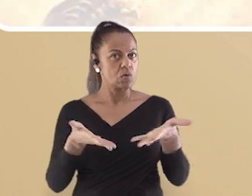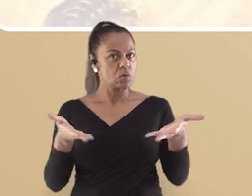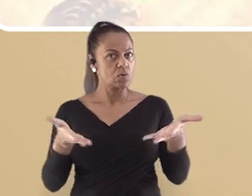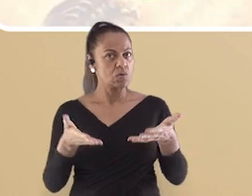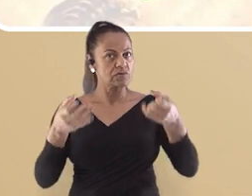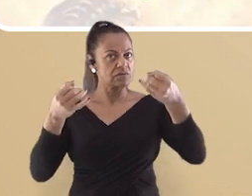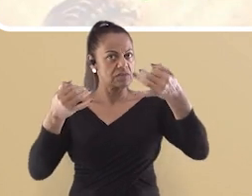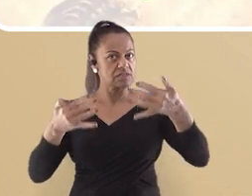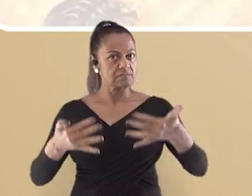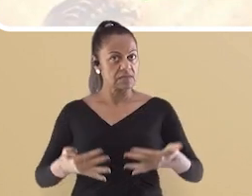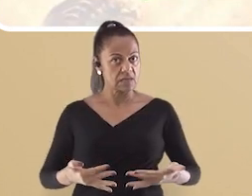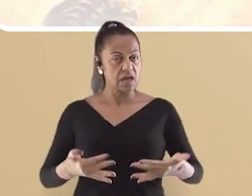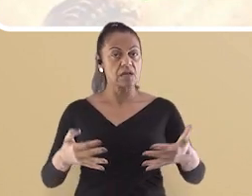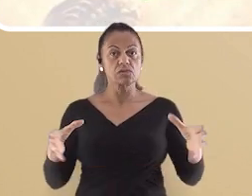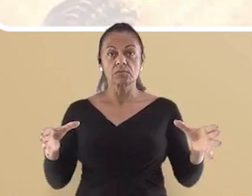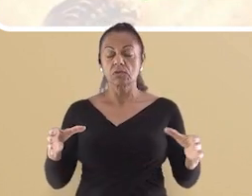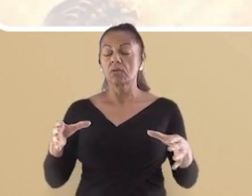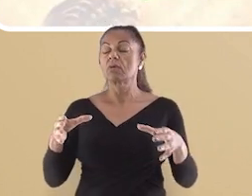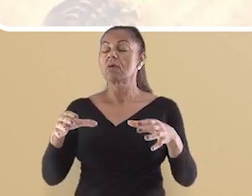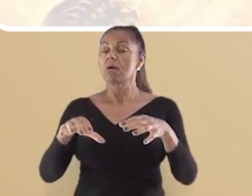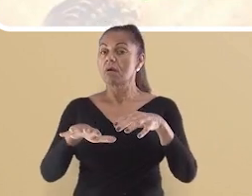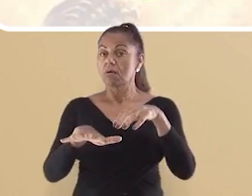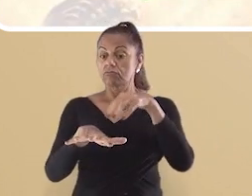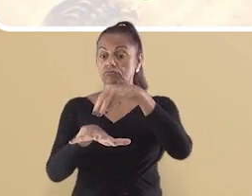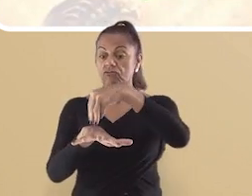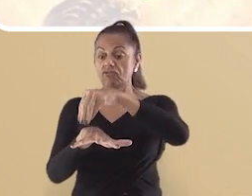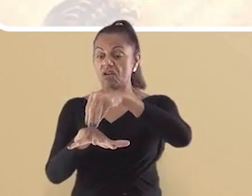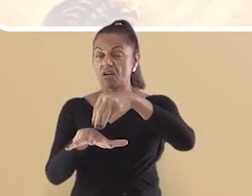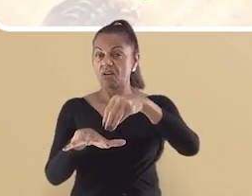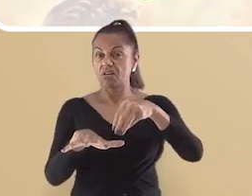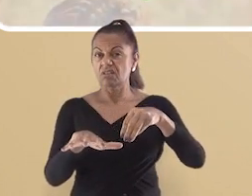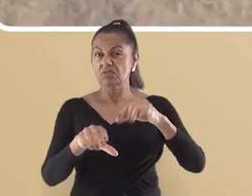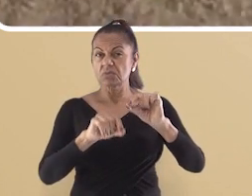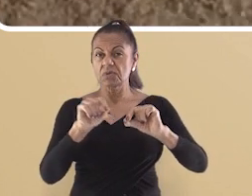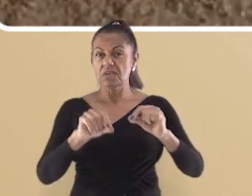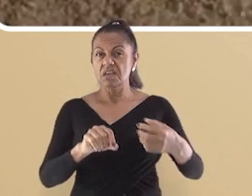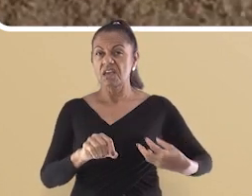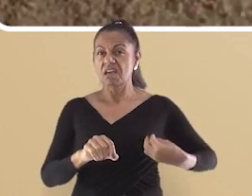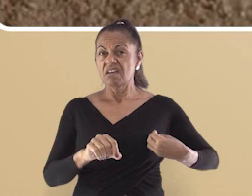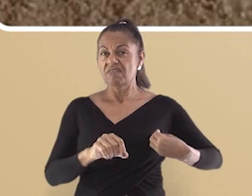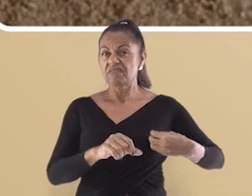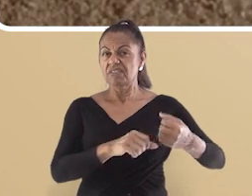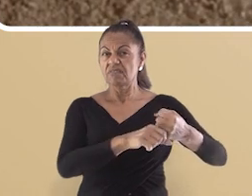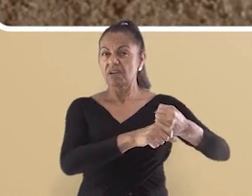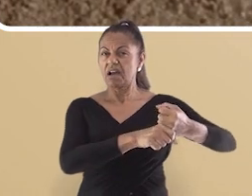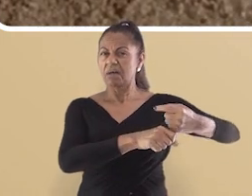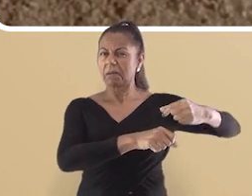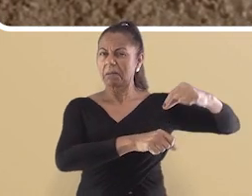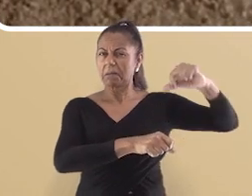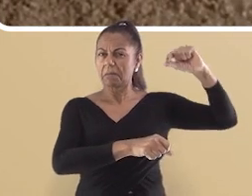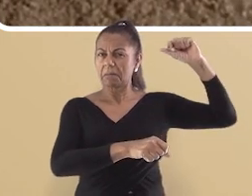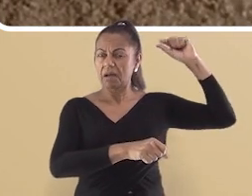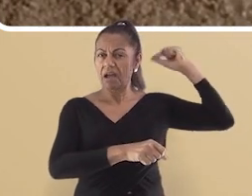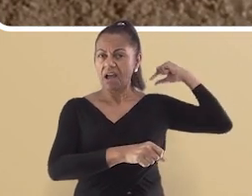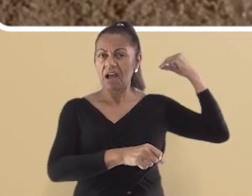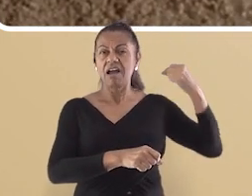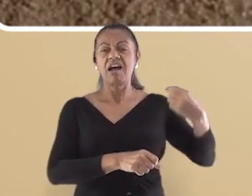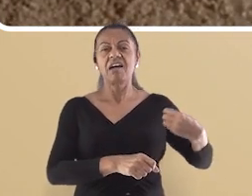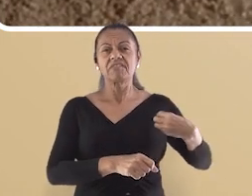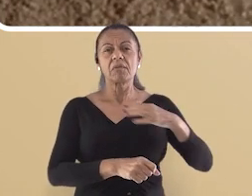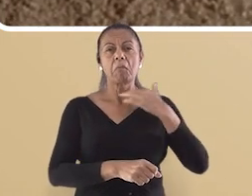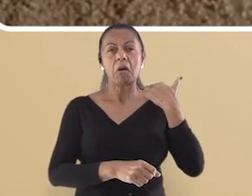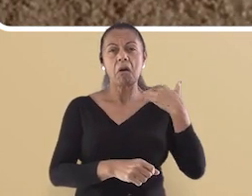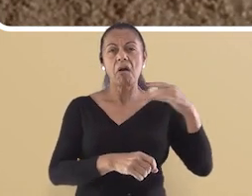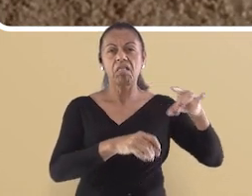Olá pessoal, tudo bem com vocês? Hoje vamos falar um pouco sobre os fósseis. Os fósseis são restos ou vestígios de seres vivos